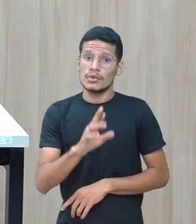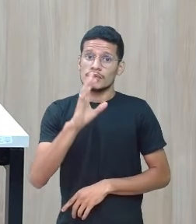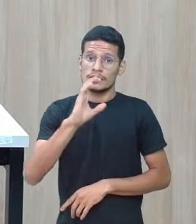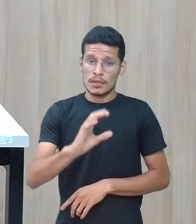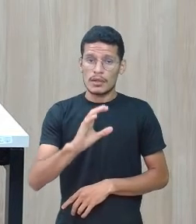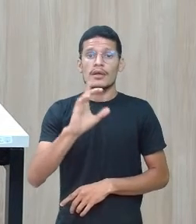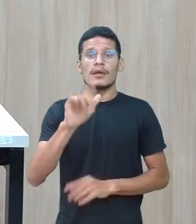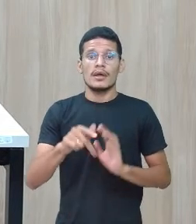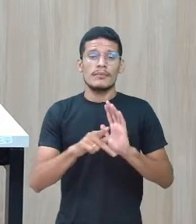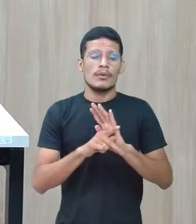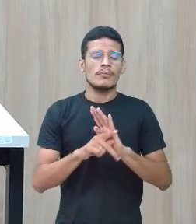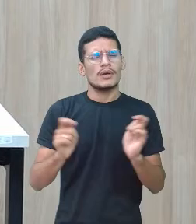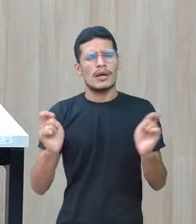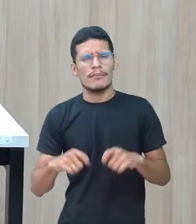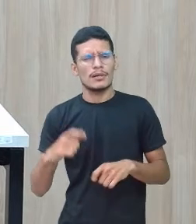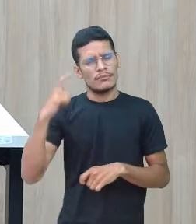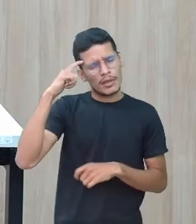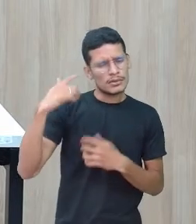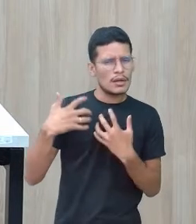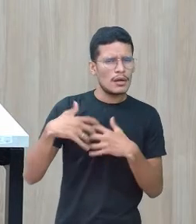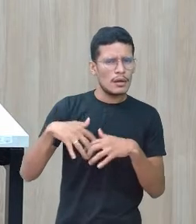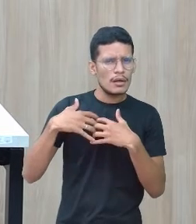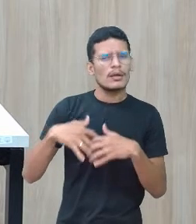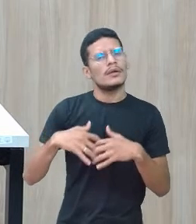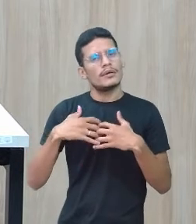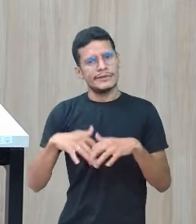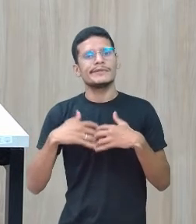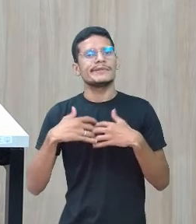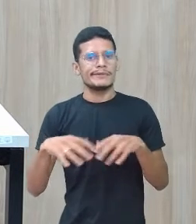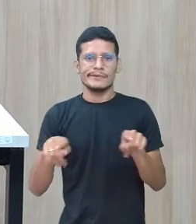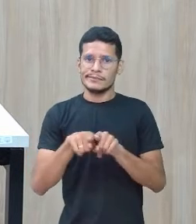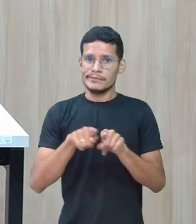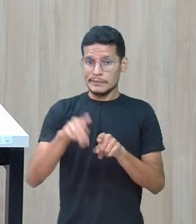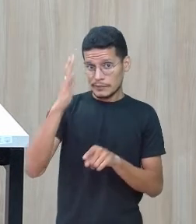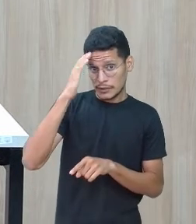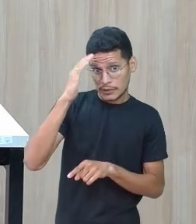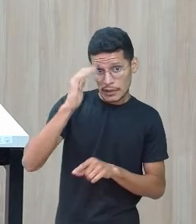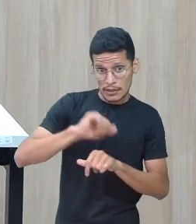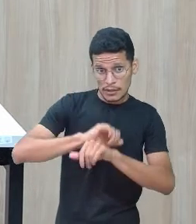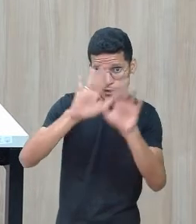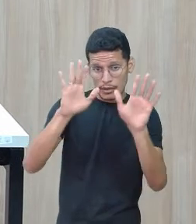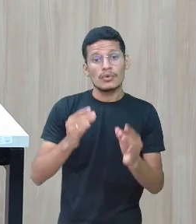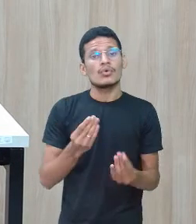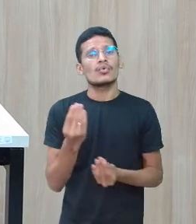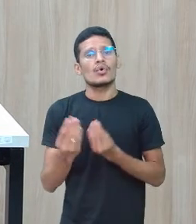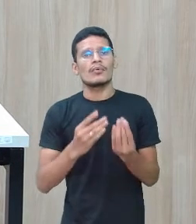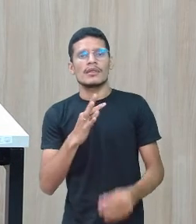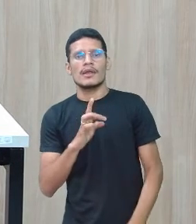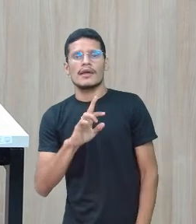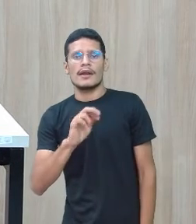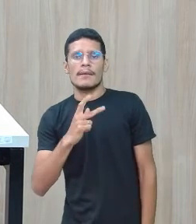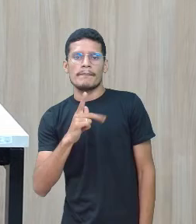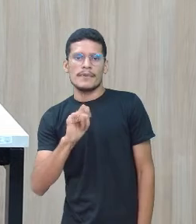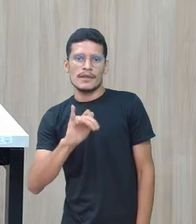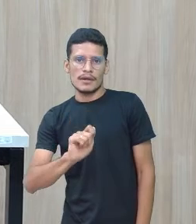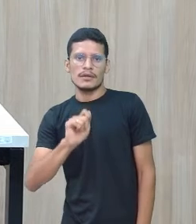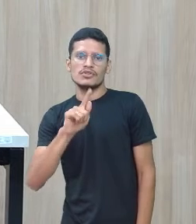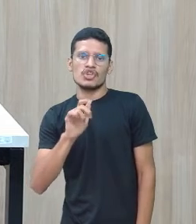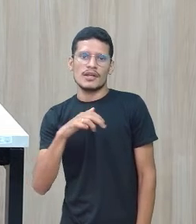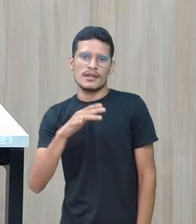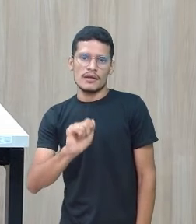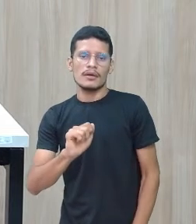letra C é uma forma de pensar realmente e entender realmente em que a terapia gênica veio atuar. Então, ela